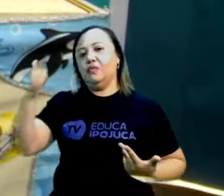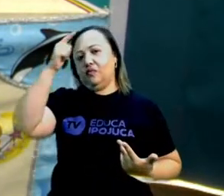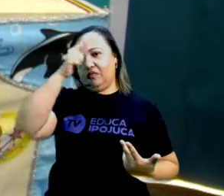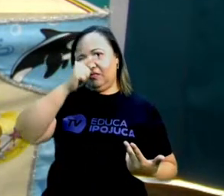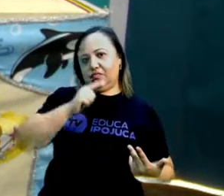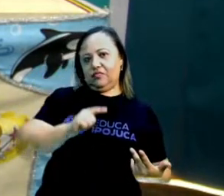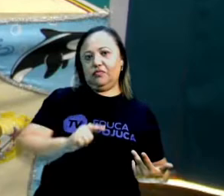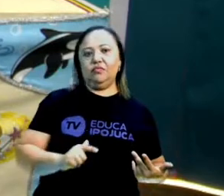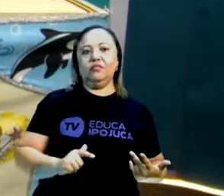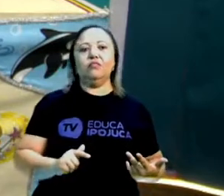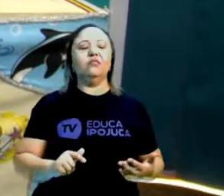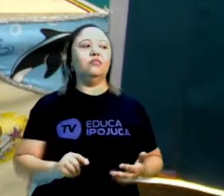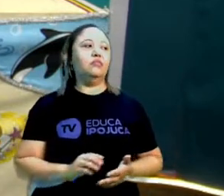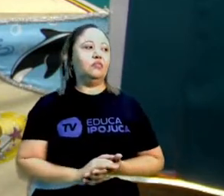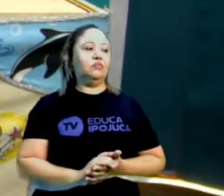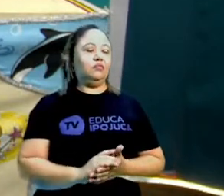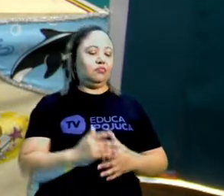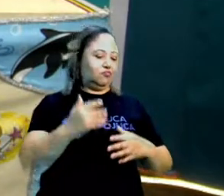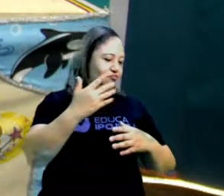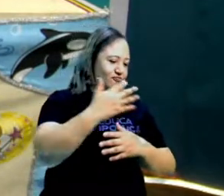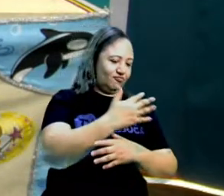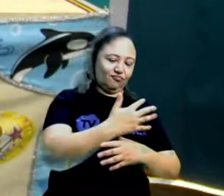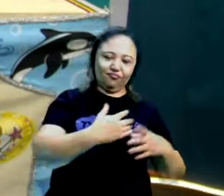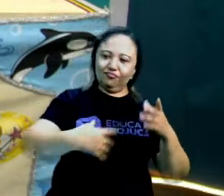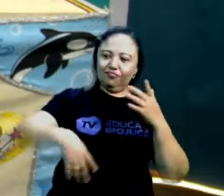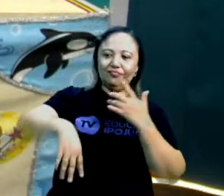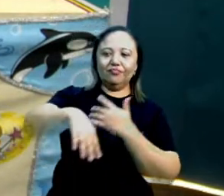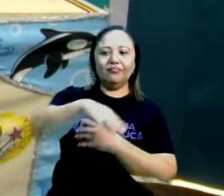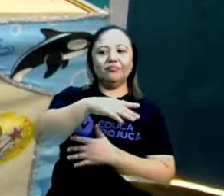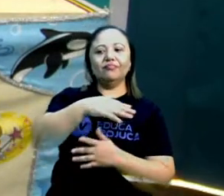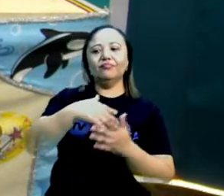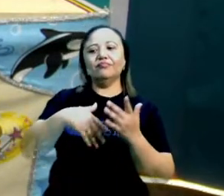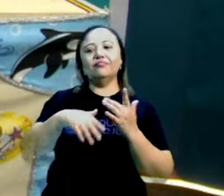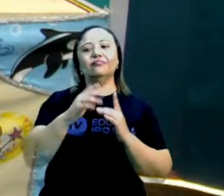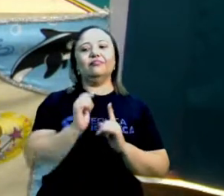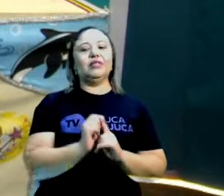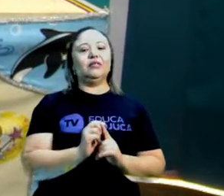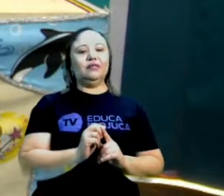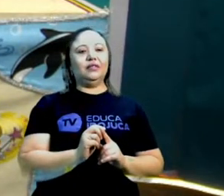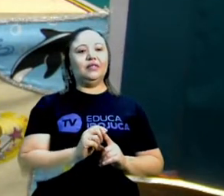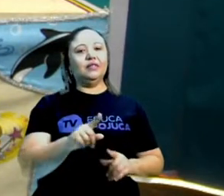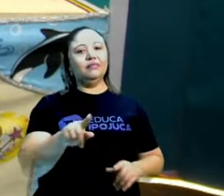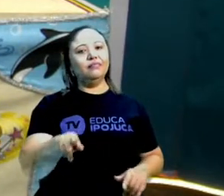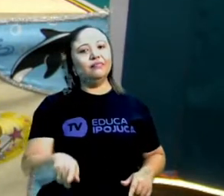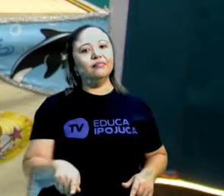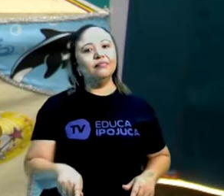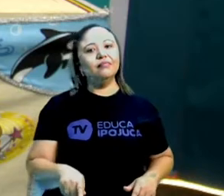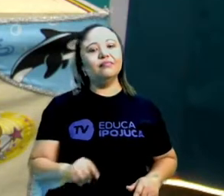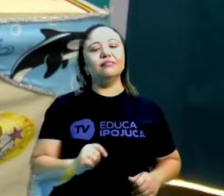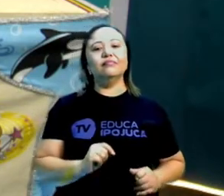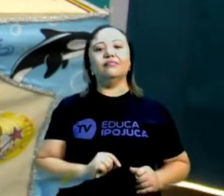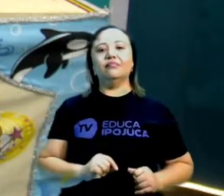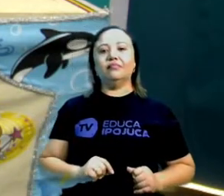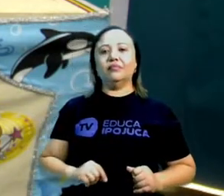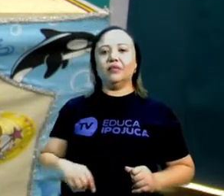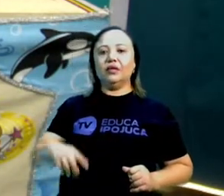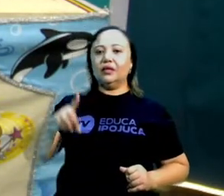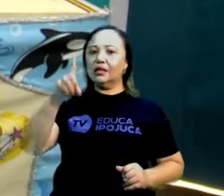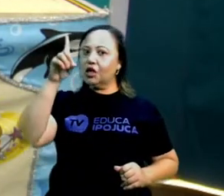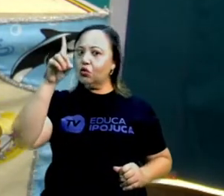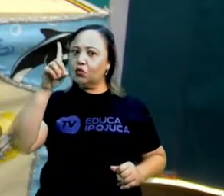Ó, tava um caos a cidade, leiturinha. Não pode. Não pode, crianças. Aí